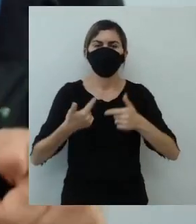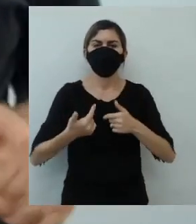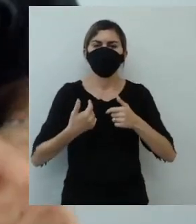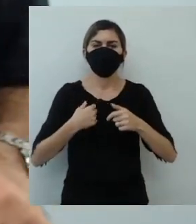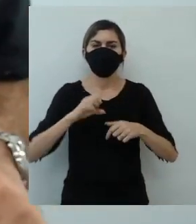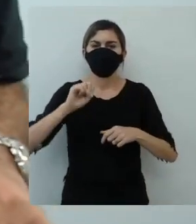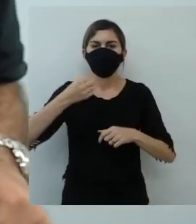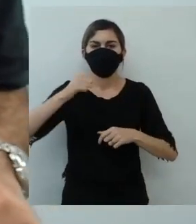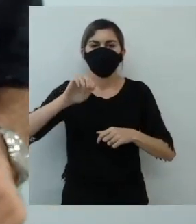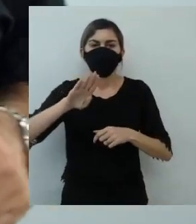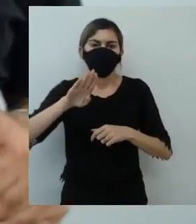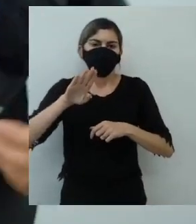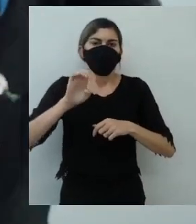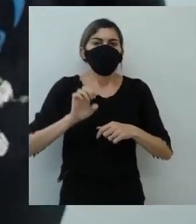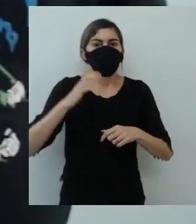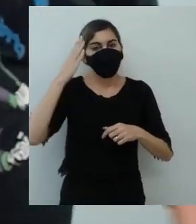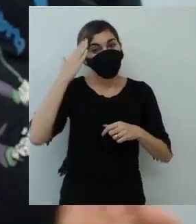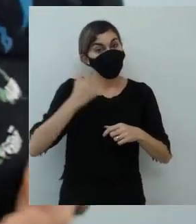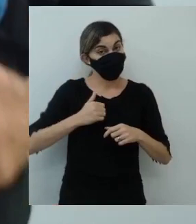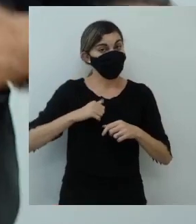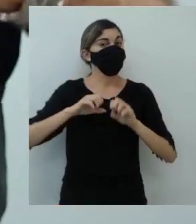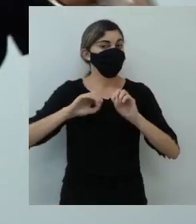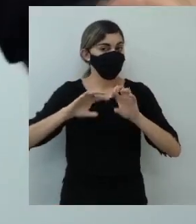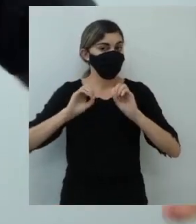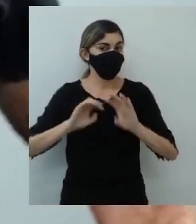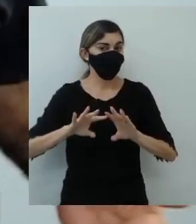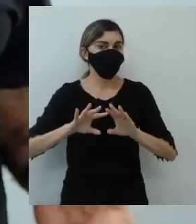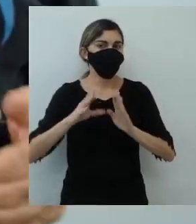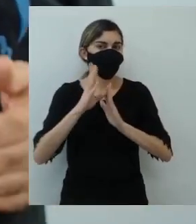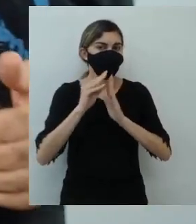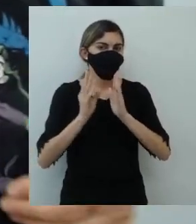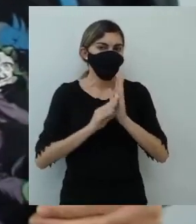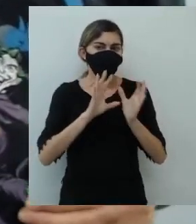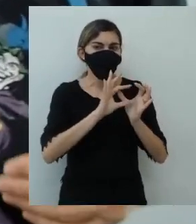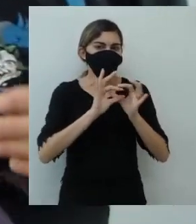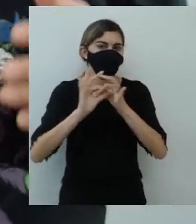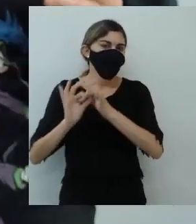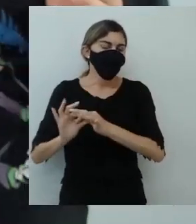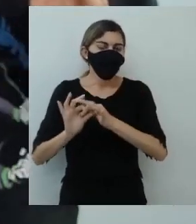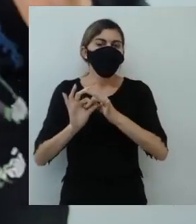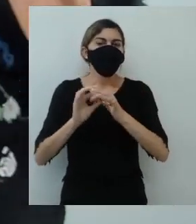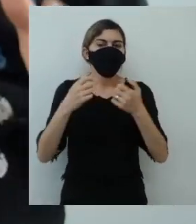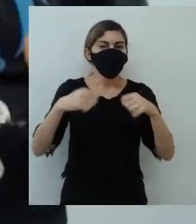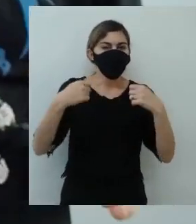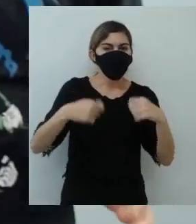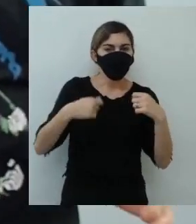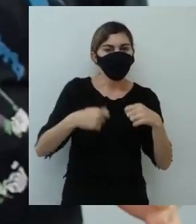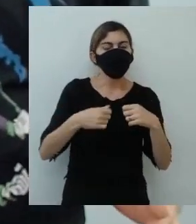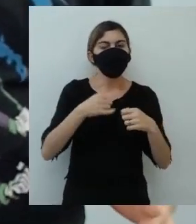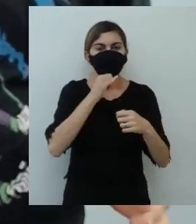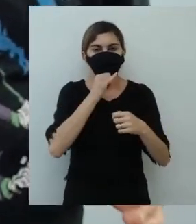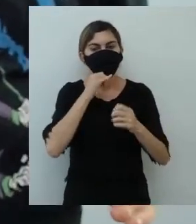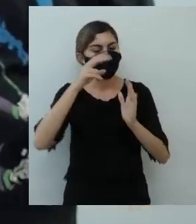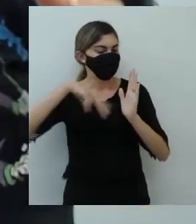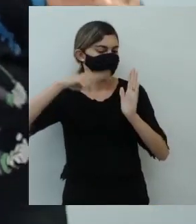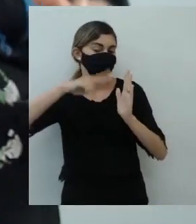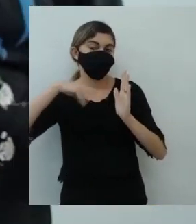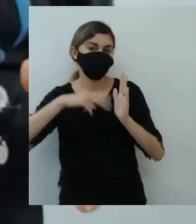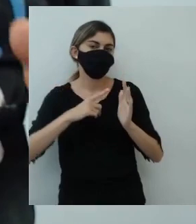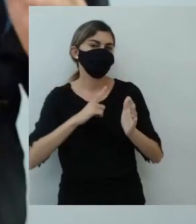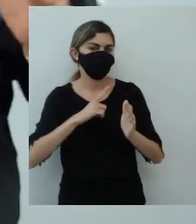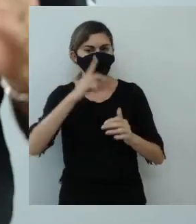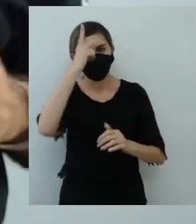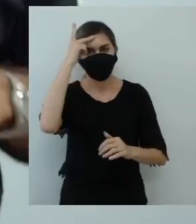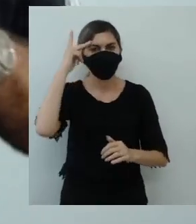o SAEB. Você sabe que o SAEB trabalha muito com contexto, trabalha muito, você precisa ser um exímio leitor, hein? Você tem que ser